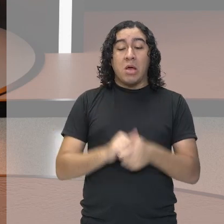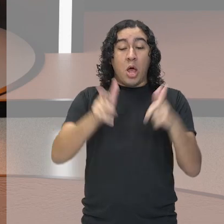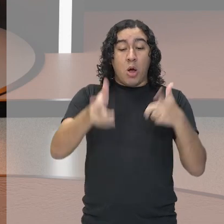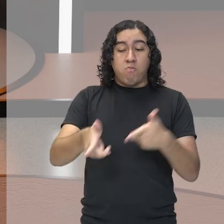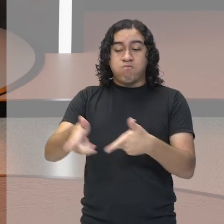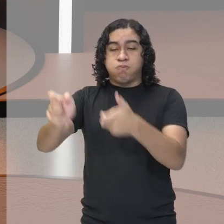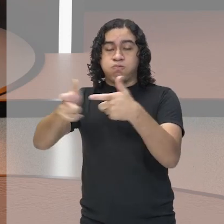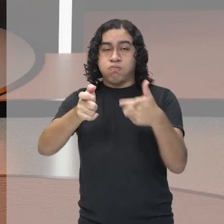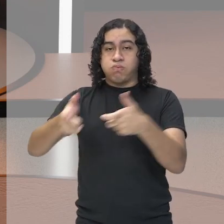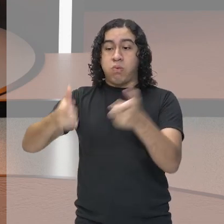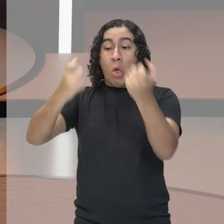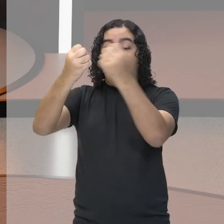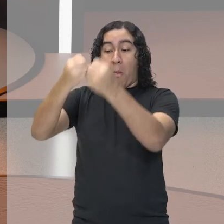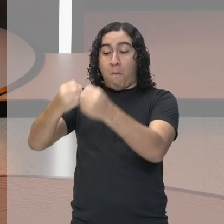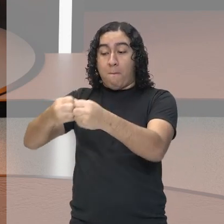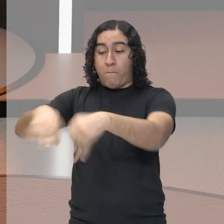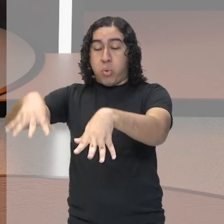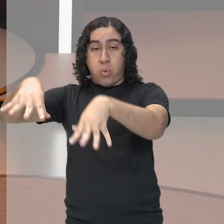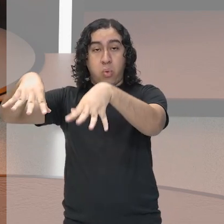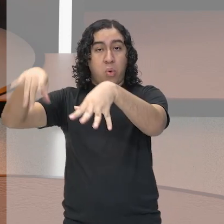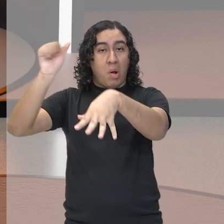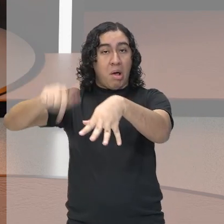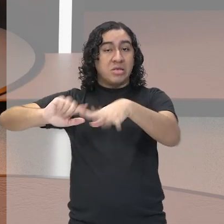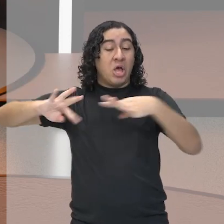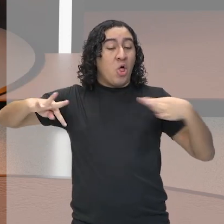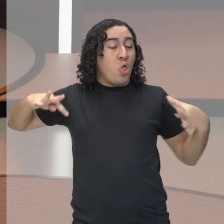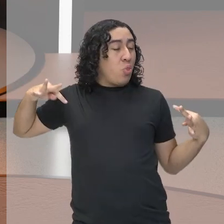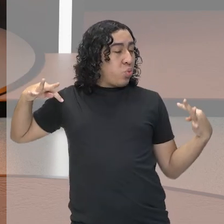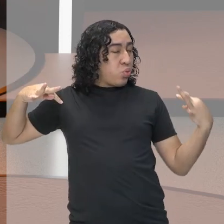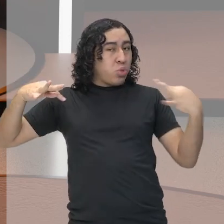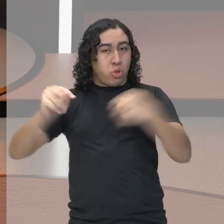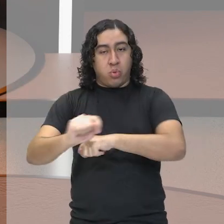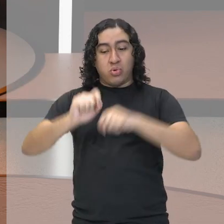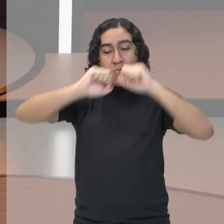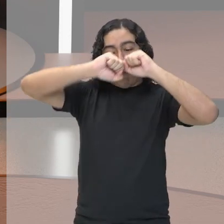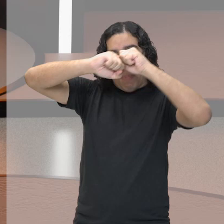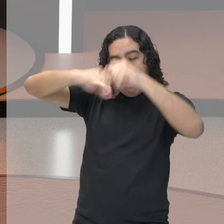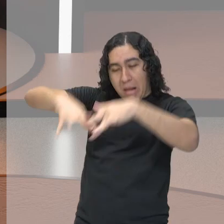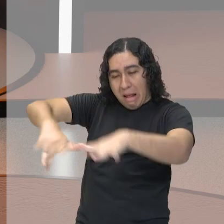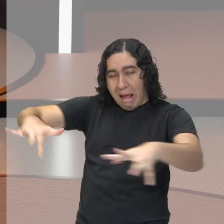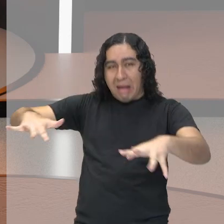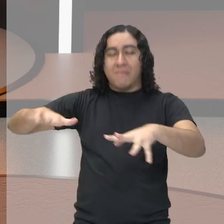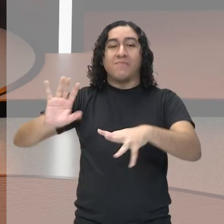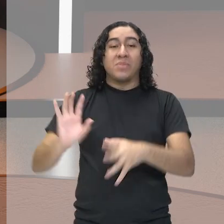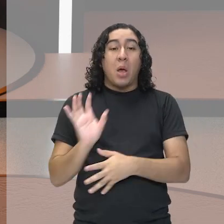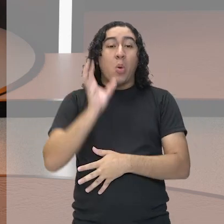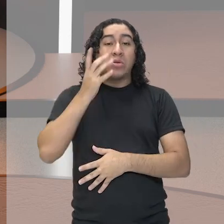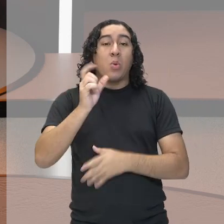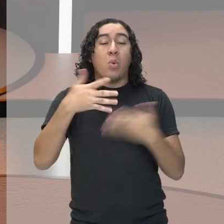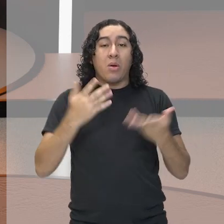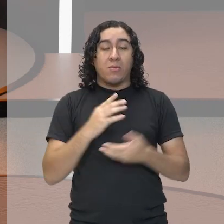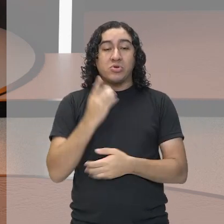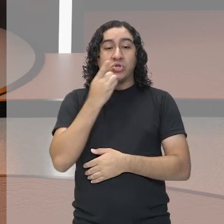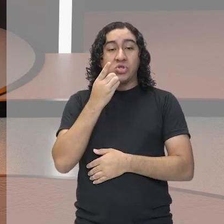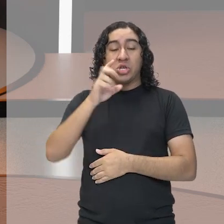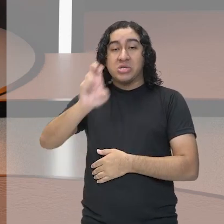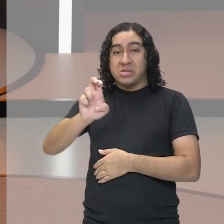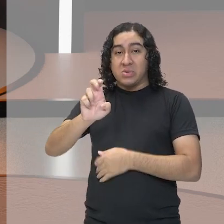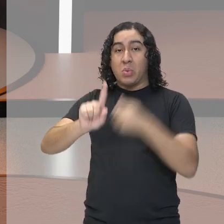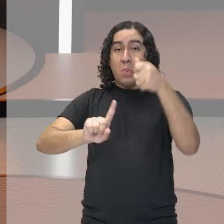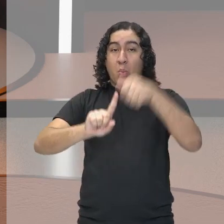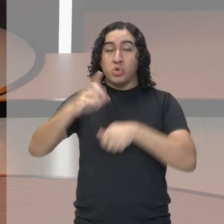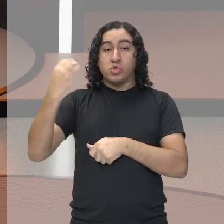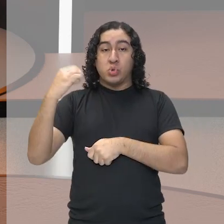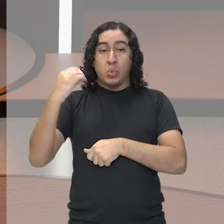de Canudos até sua destruição total. O que se deu em 5 de outubro, deixando aí